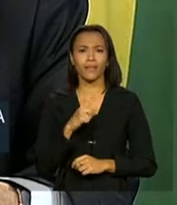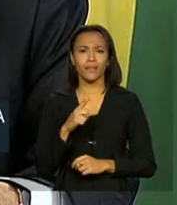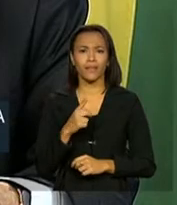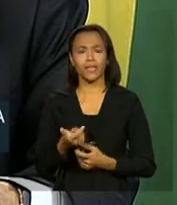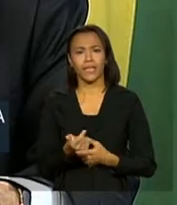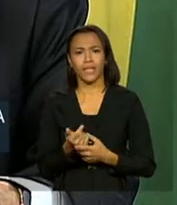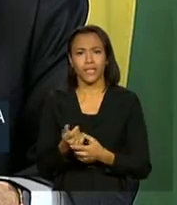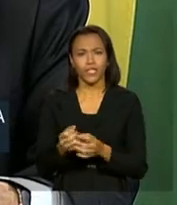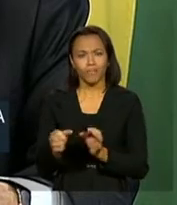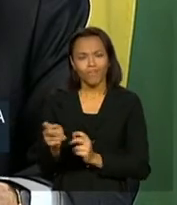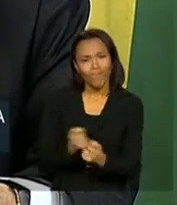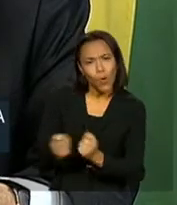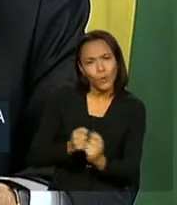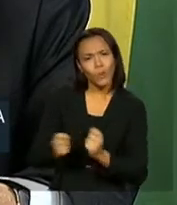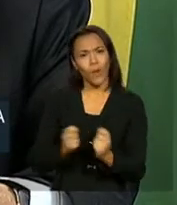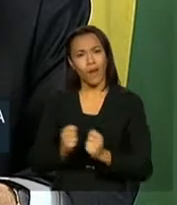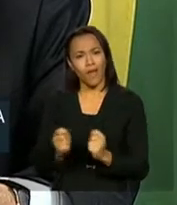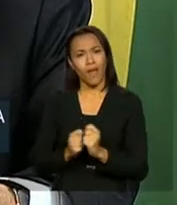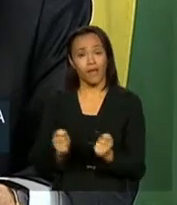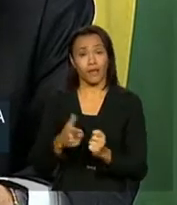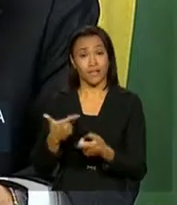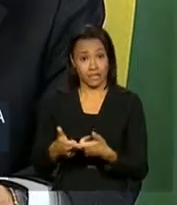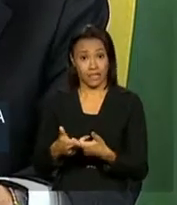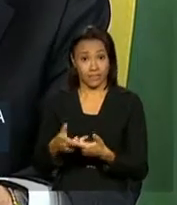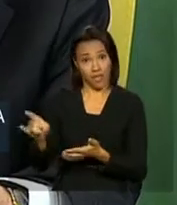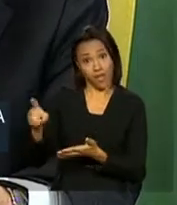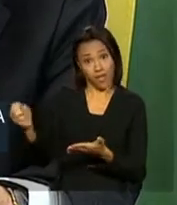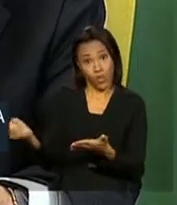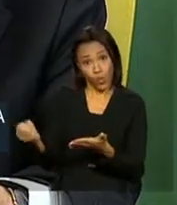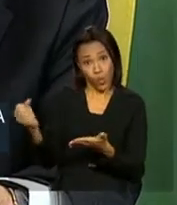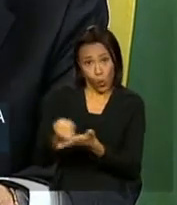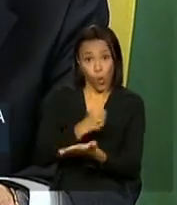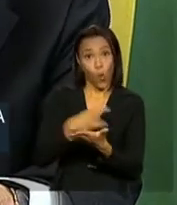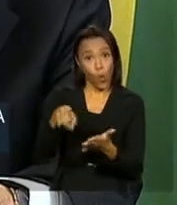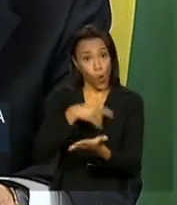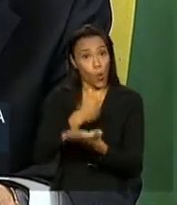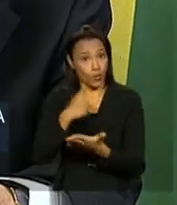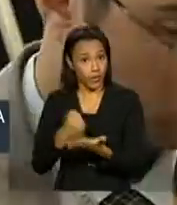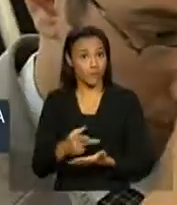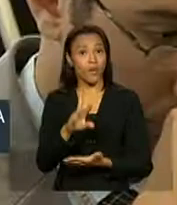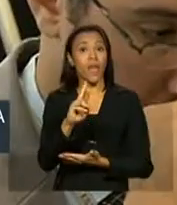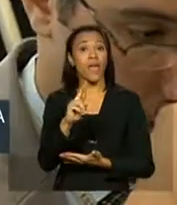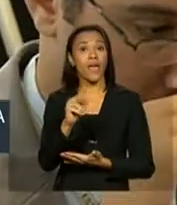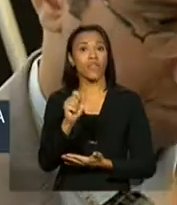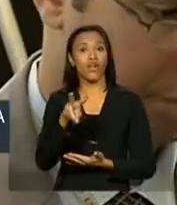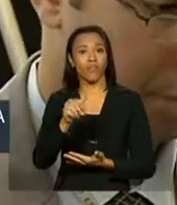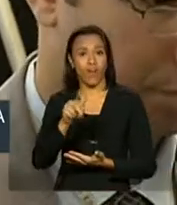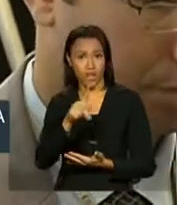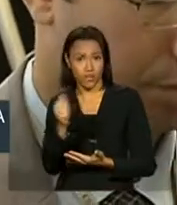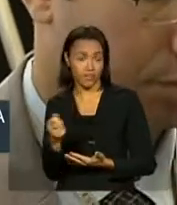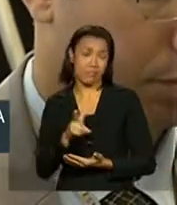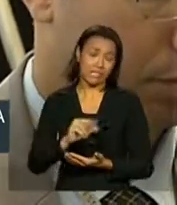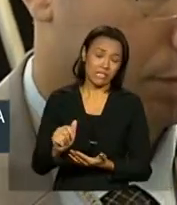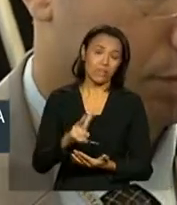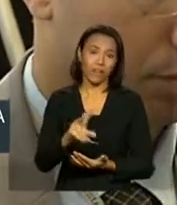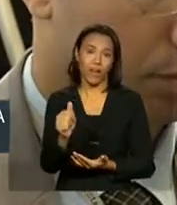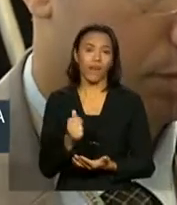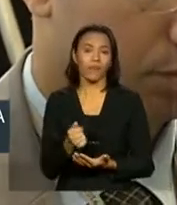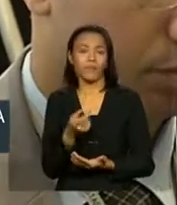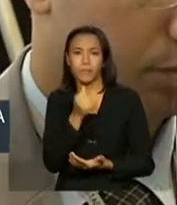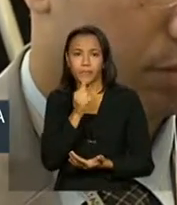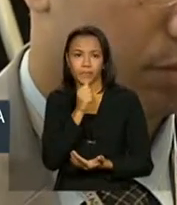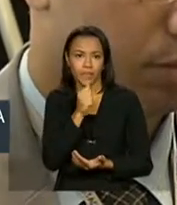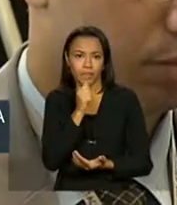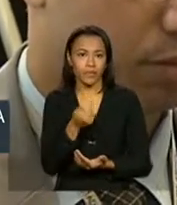de lucro na renovação desses contratos? E se elas vão ter que... Quem que vai indenizar ou se vai ter que indenizar investimentos